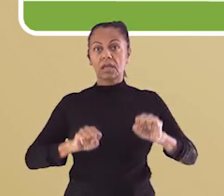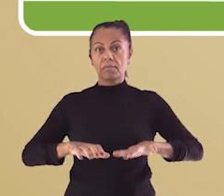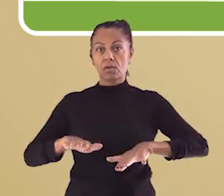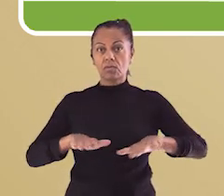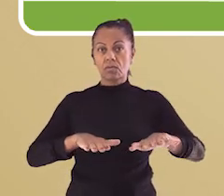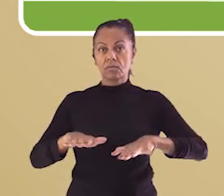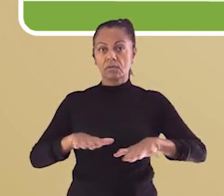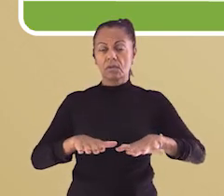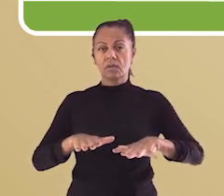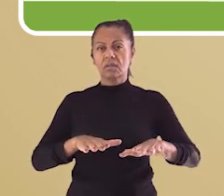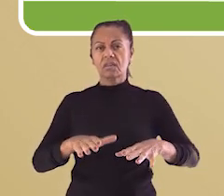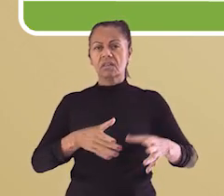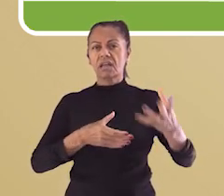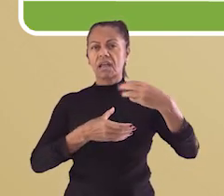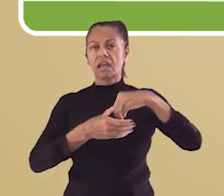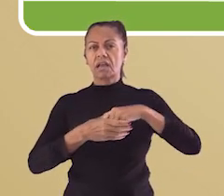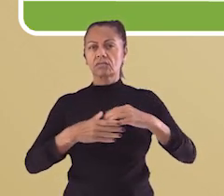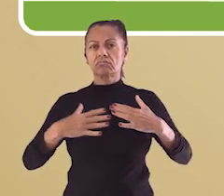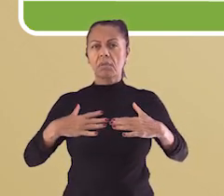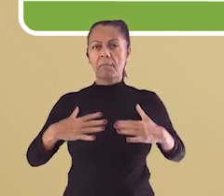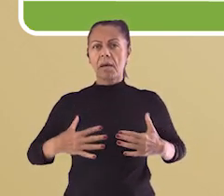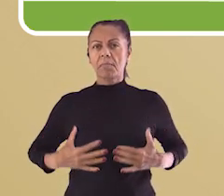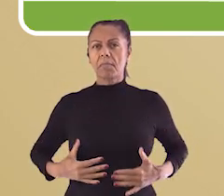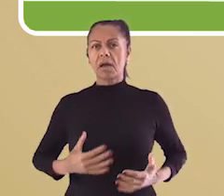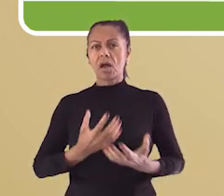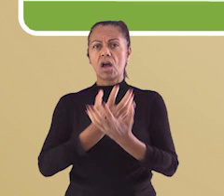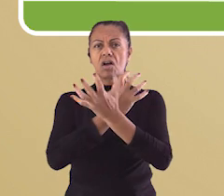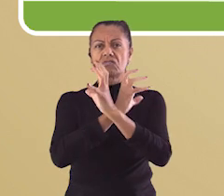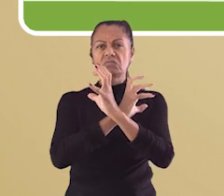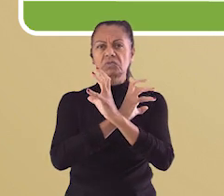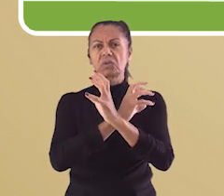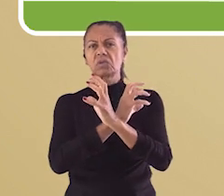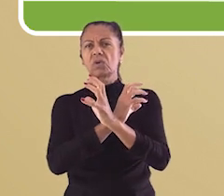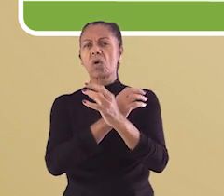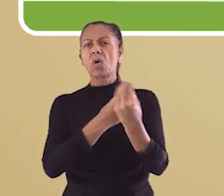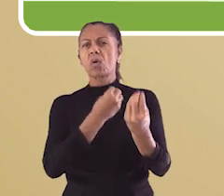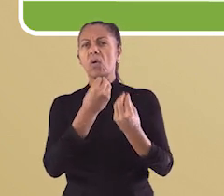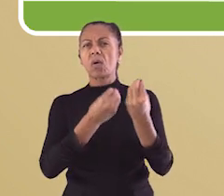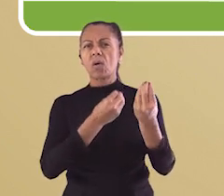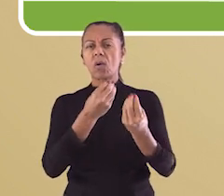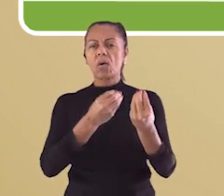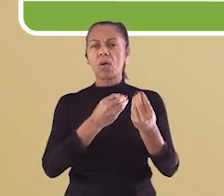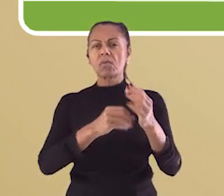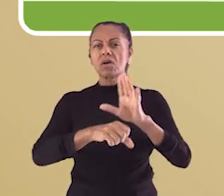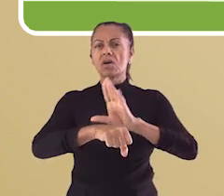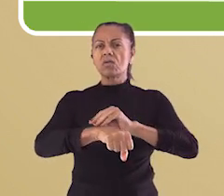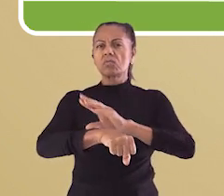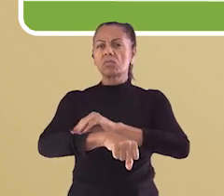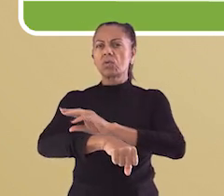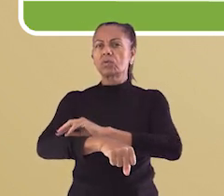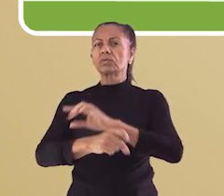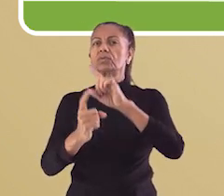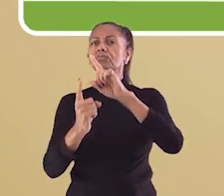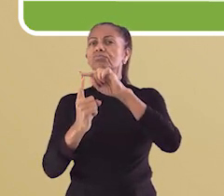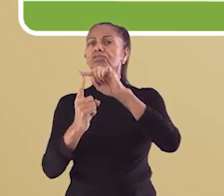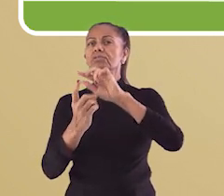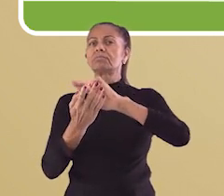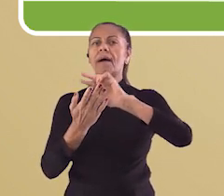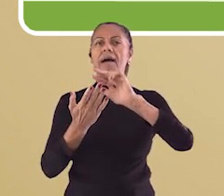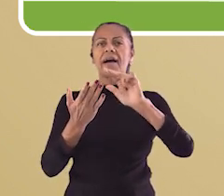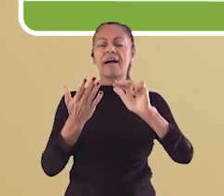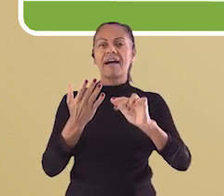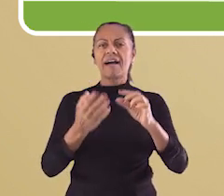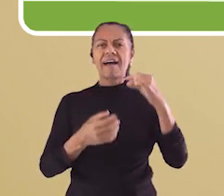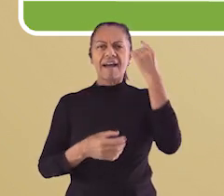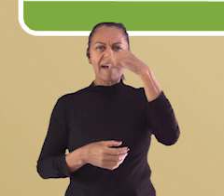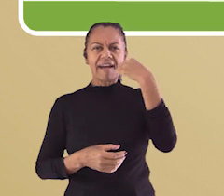nessa aula? Foi a composição do sistema locomotor, como é formado o nosso esqueleto, quais são